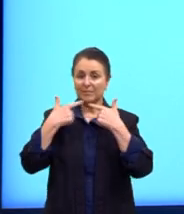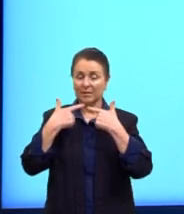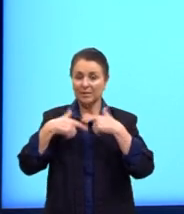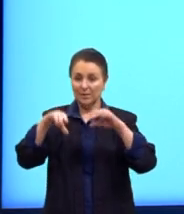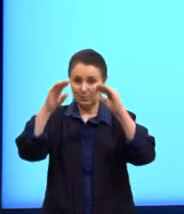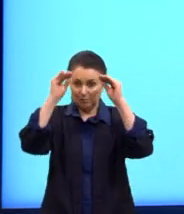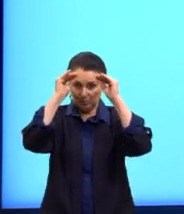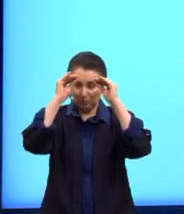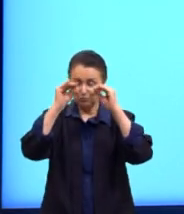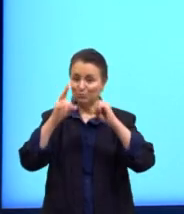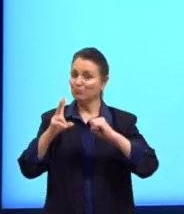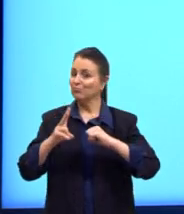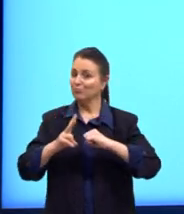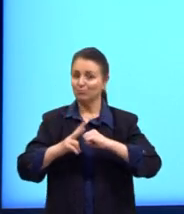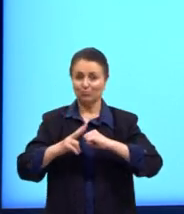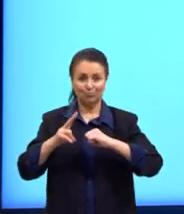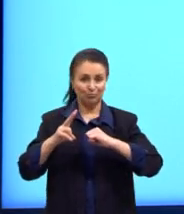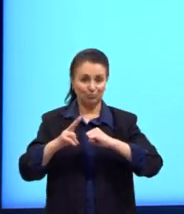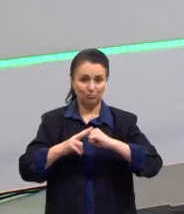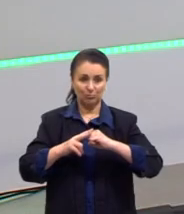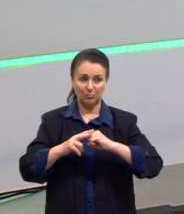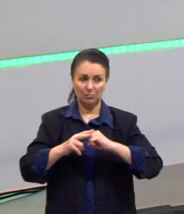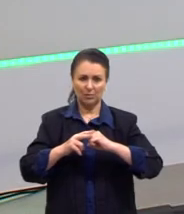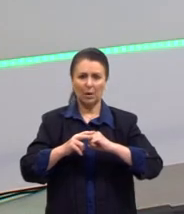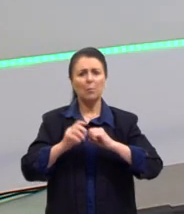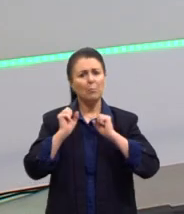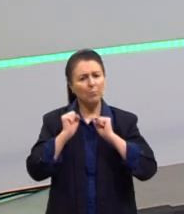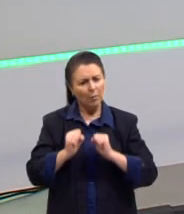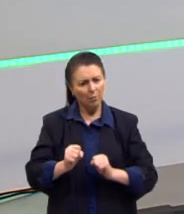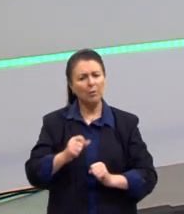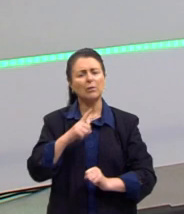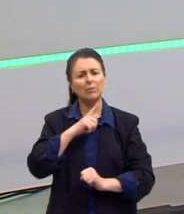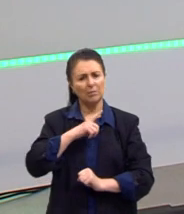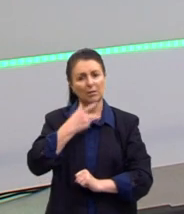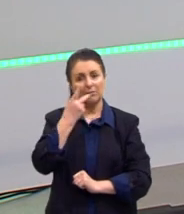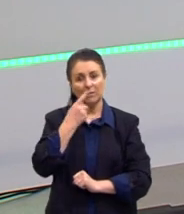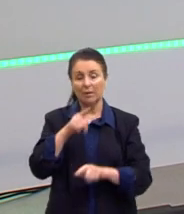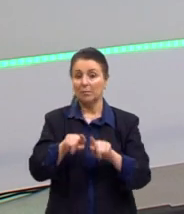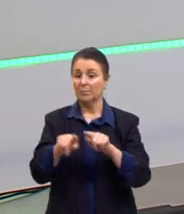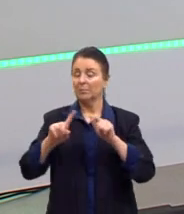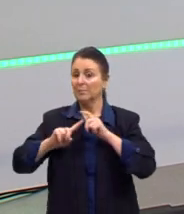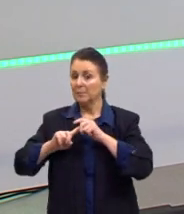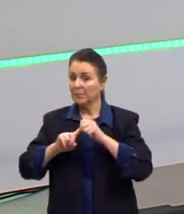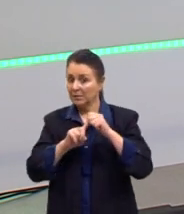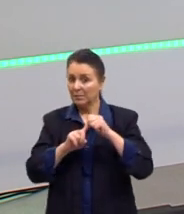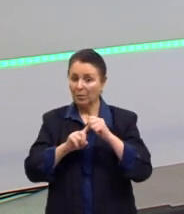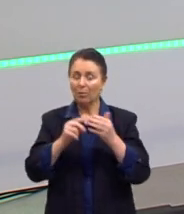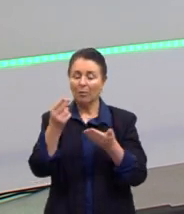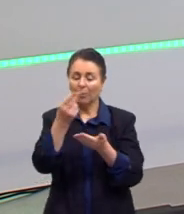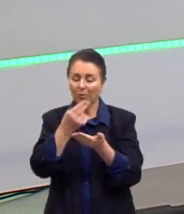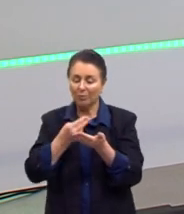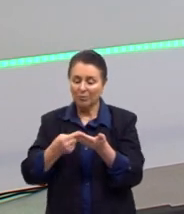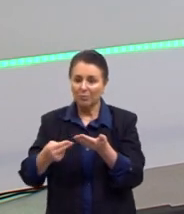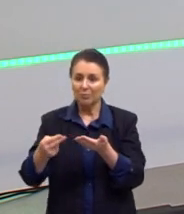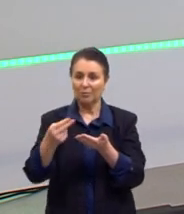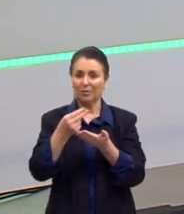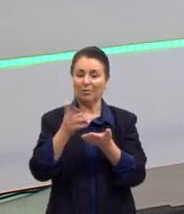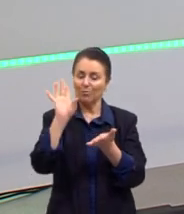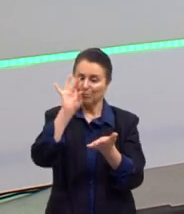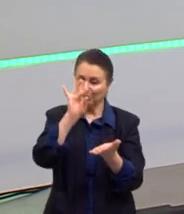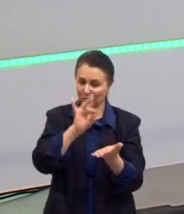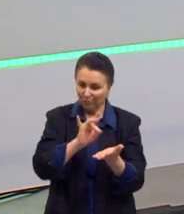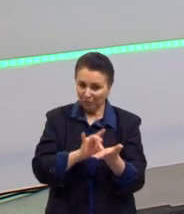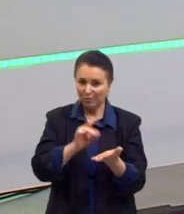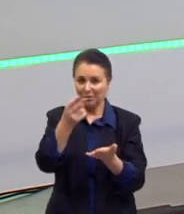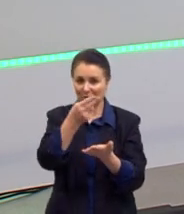não verbal não é que ele não possa ter falas mas o principal dele ali é o desenho né a Constituição do